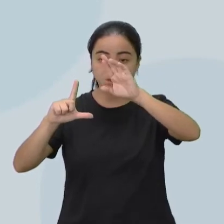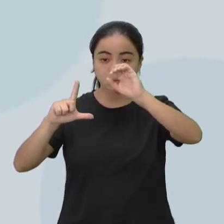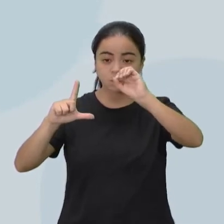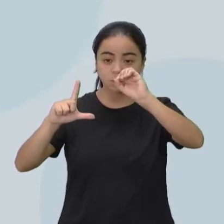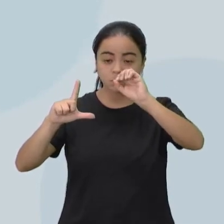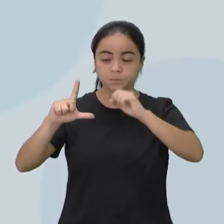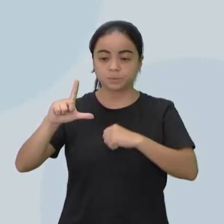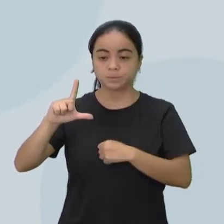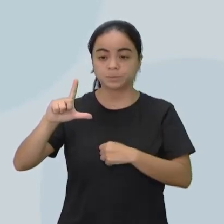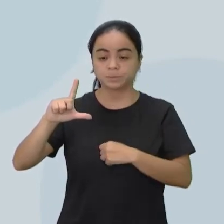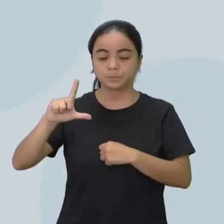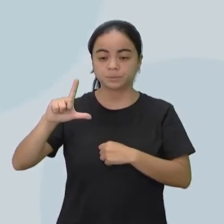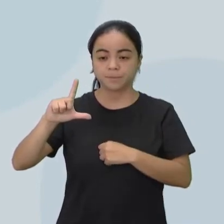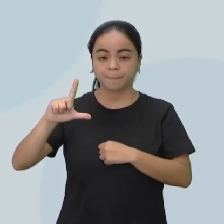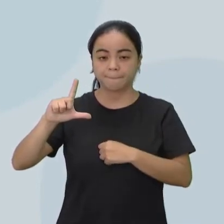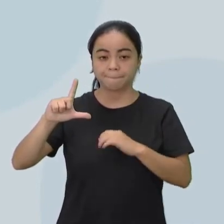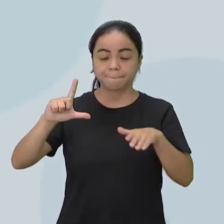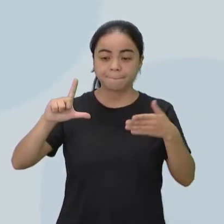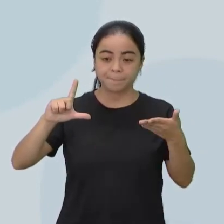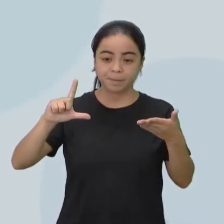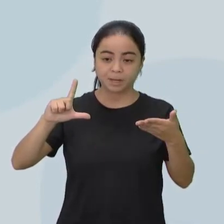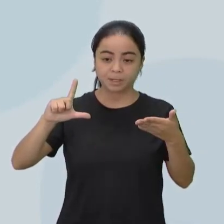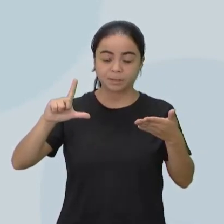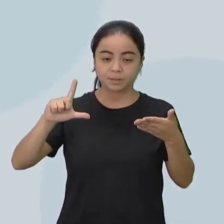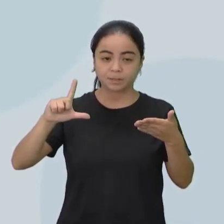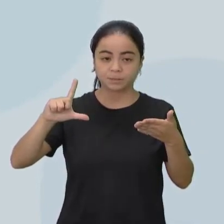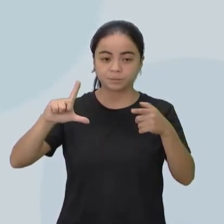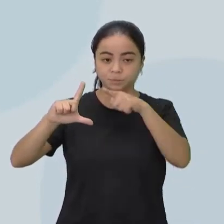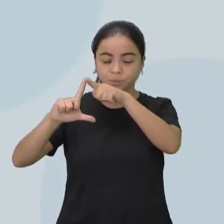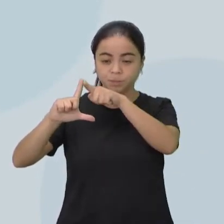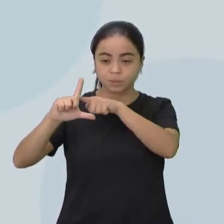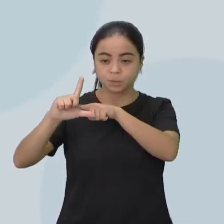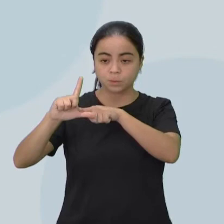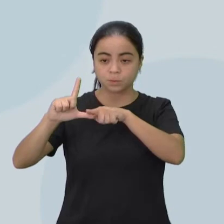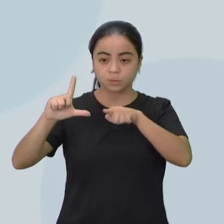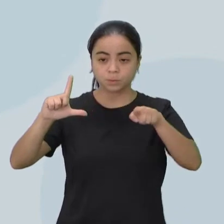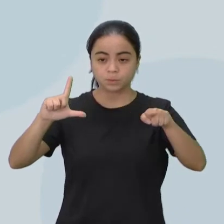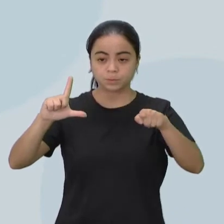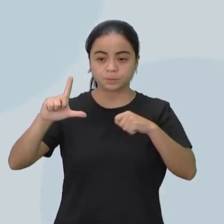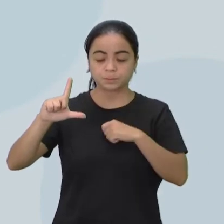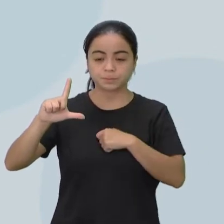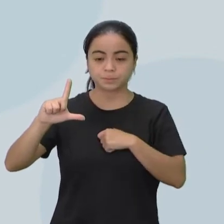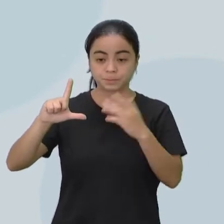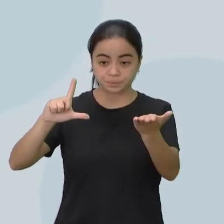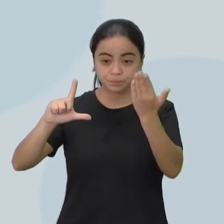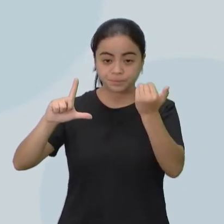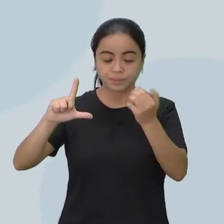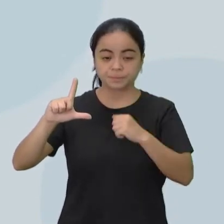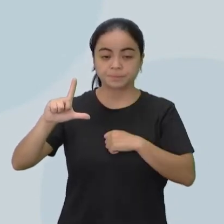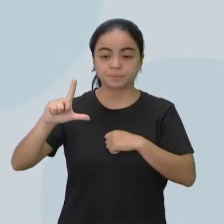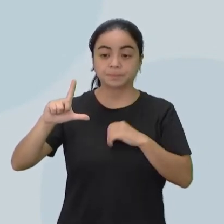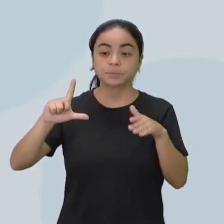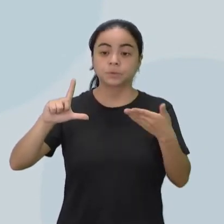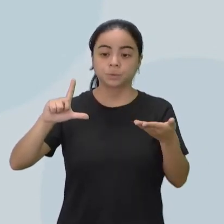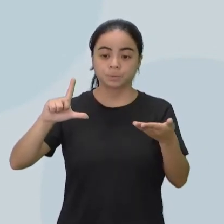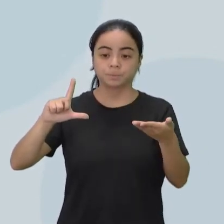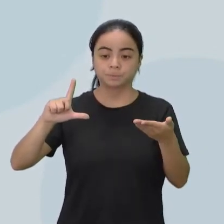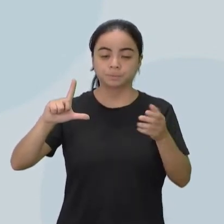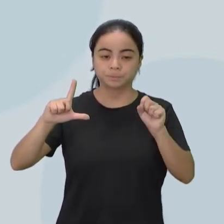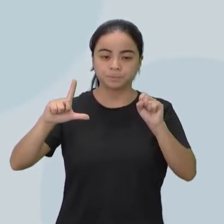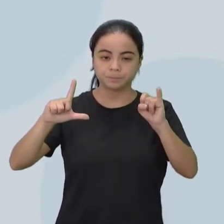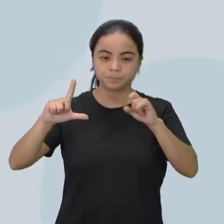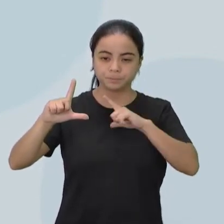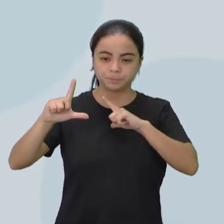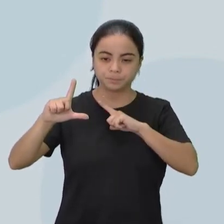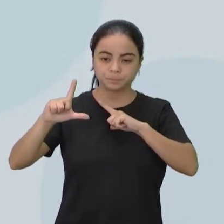centímetros. Mas é metro, tá bom? Então, não desalinha os chakras aí não perca o foco por causa disso. Vamos lá. Então, ó, se eu